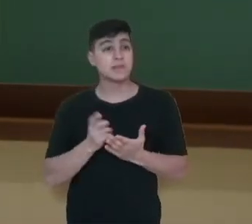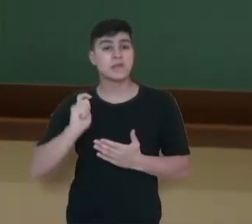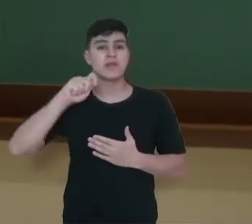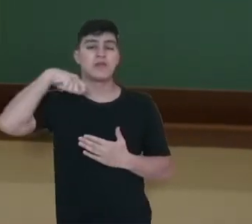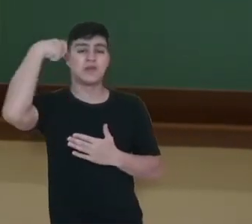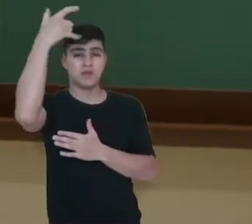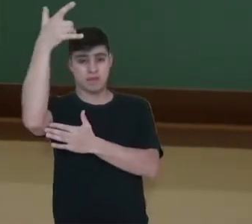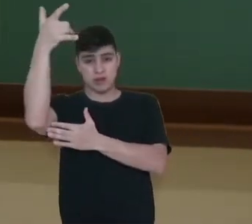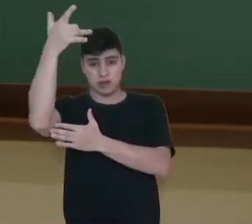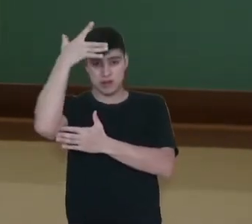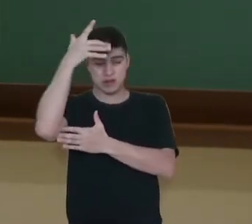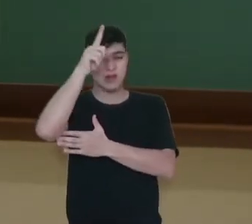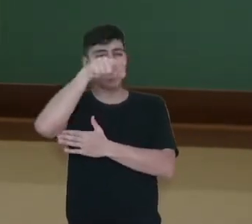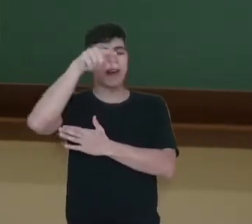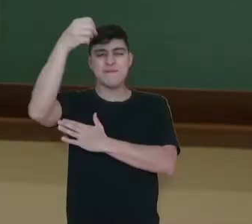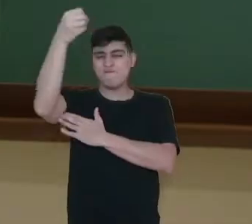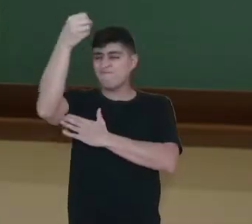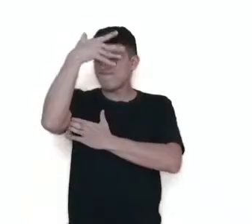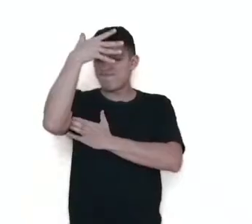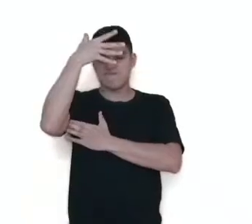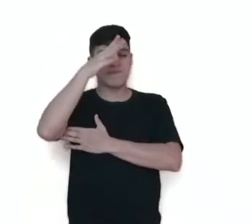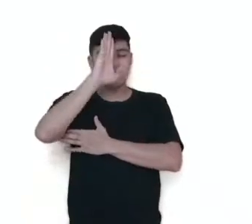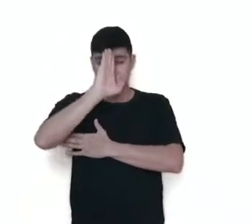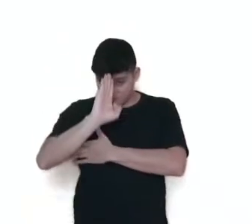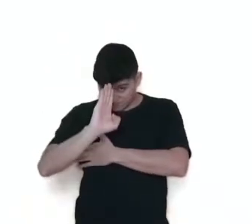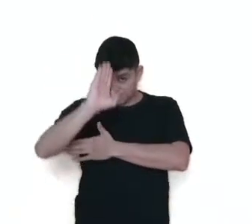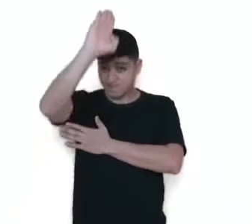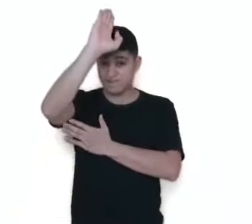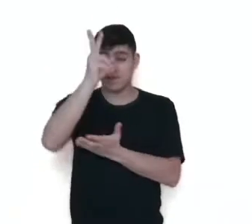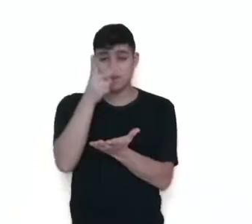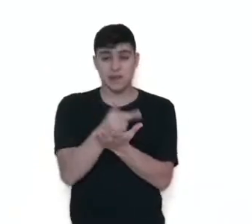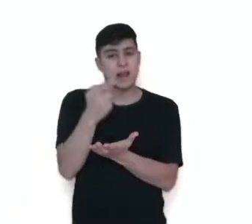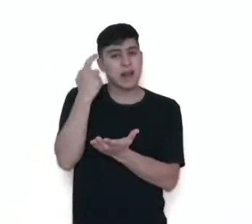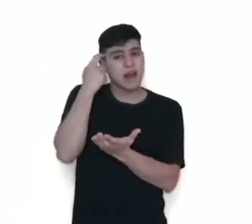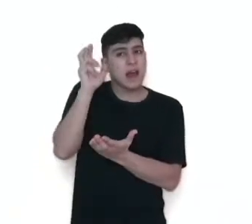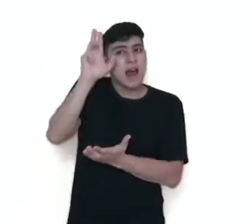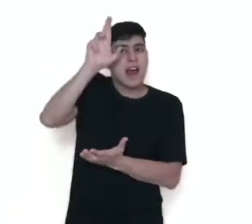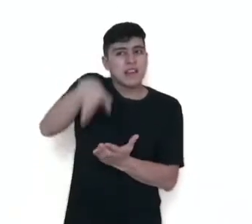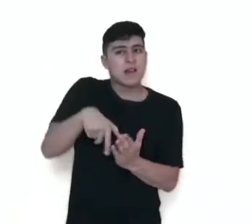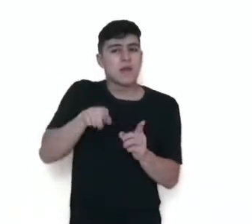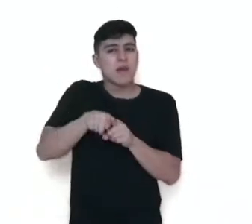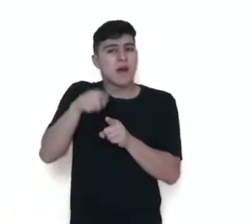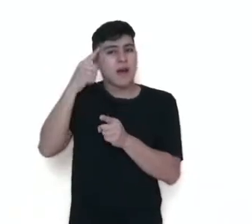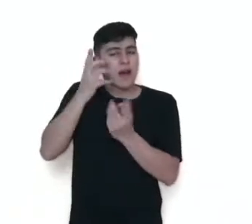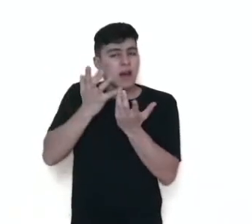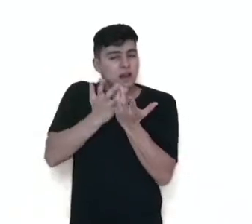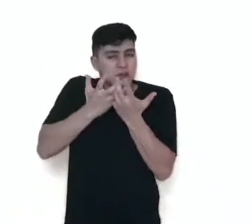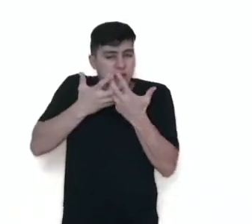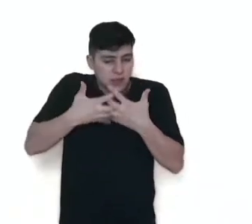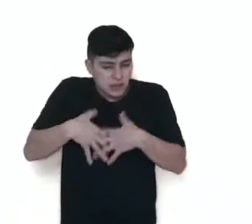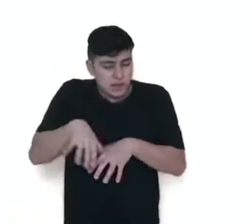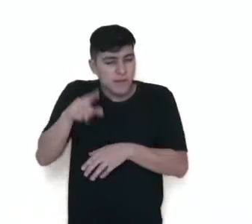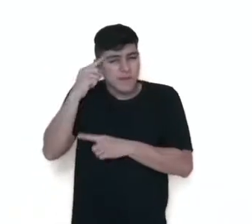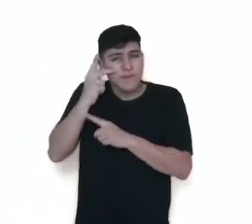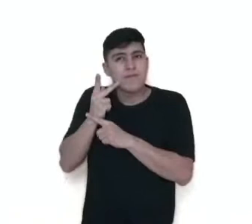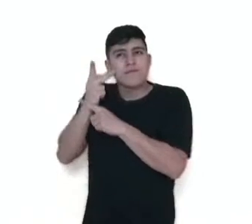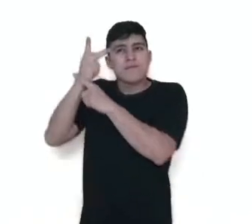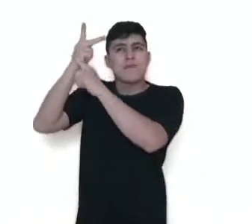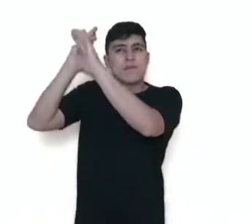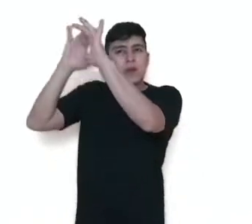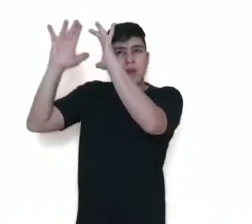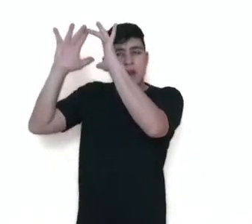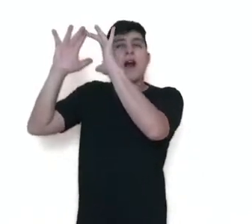inclui então uma série de ideias sempre centrada na razão, como principal fonte de autoridade